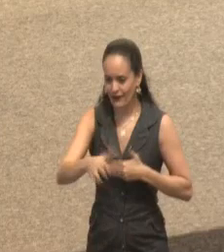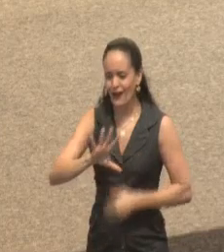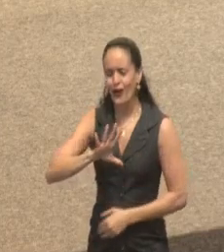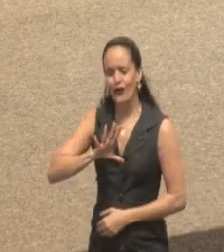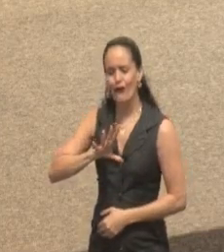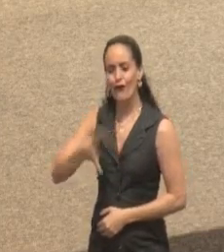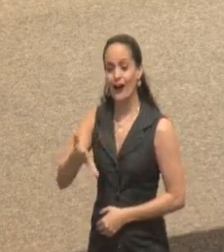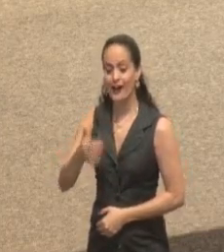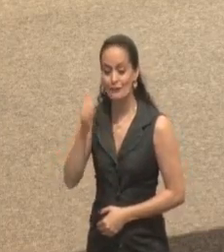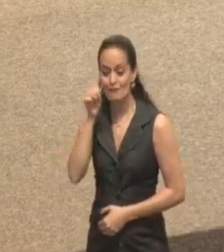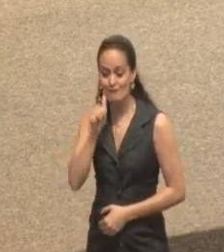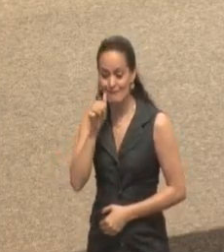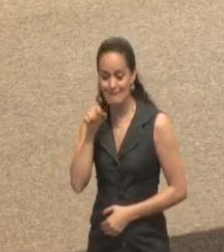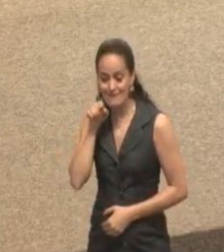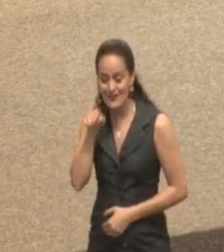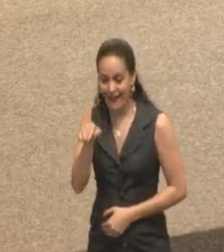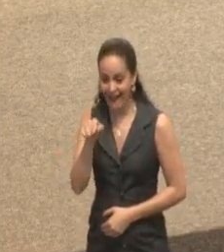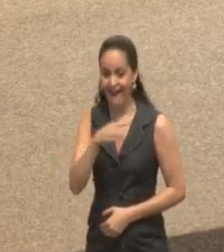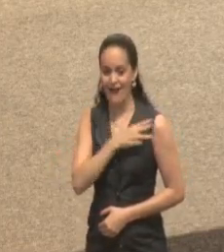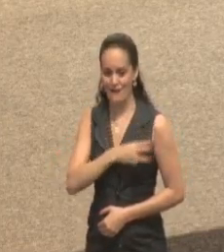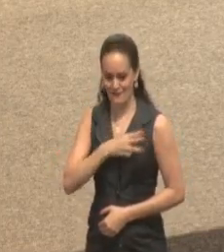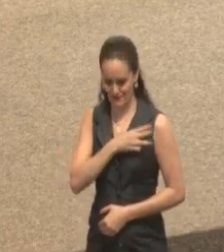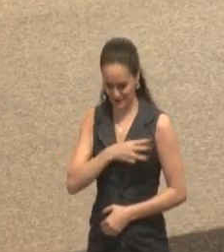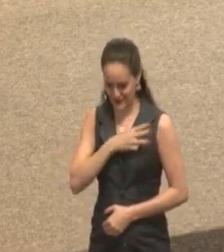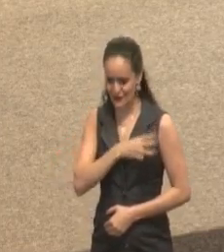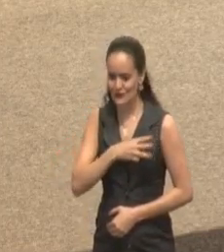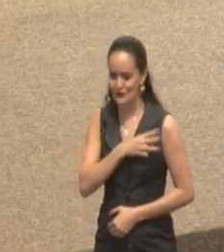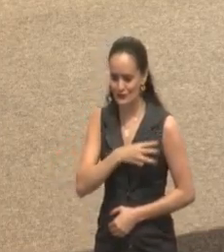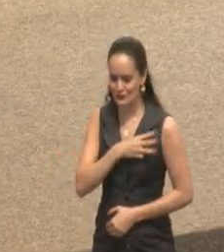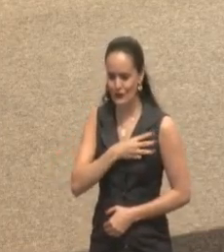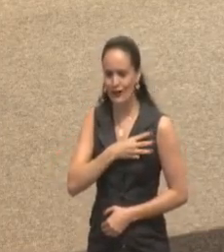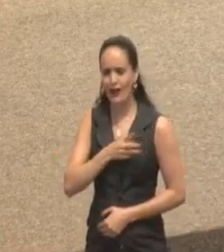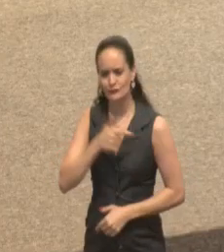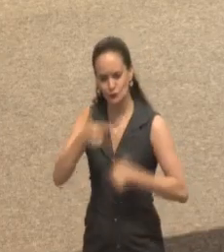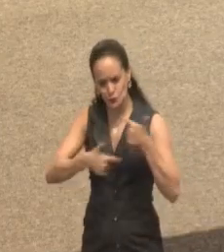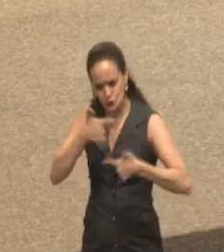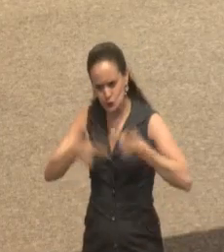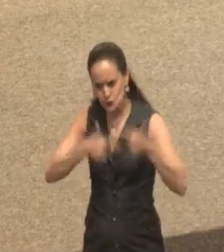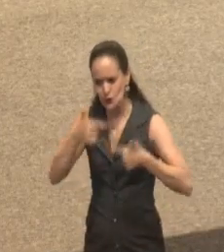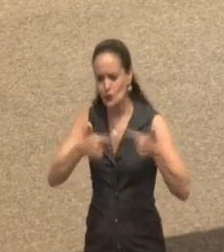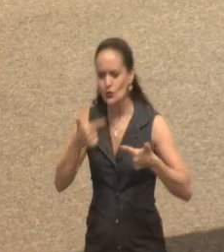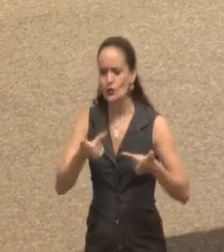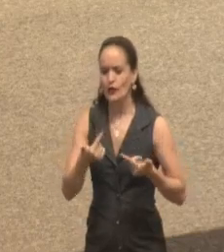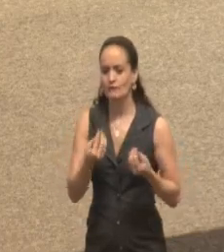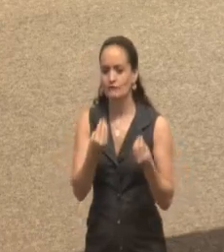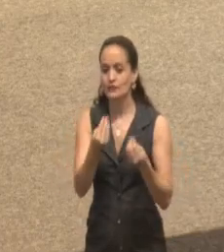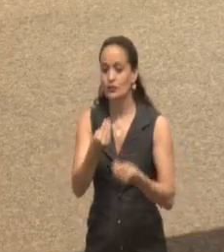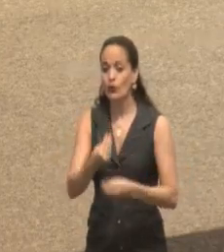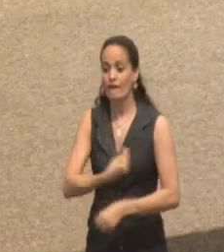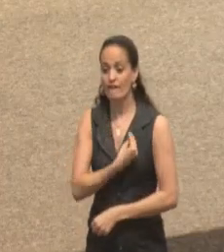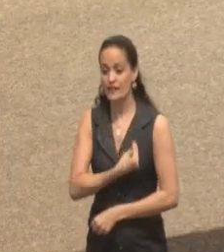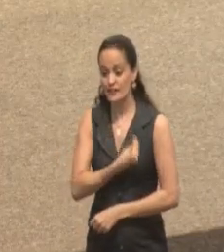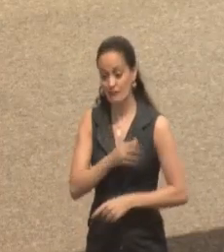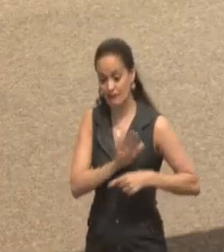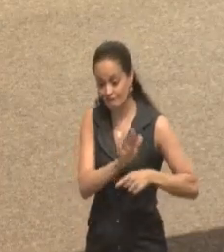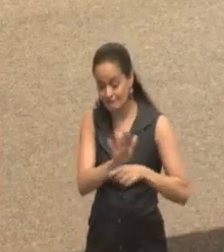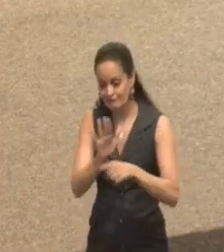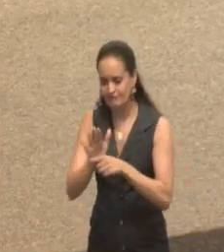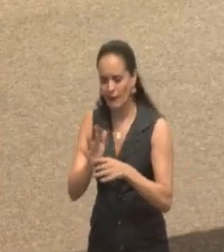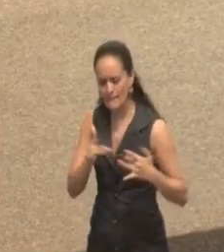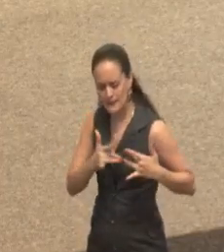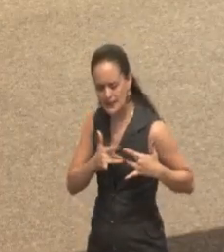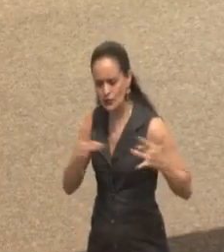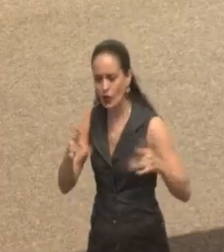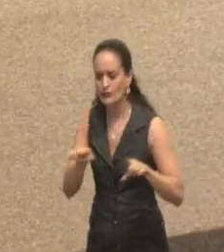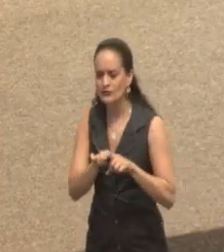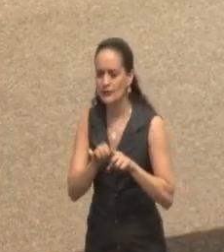da missionária Noemi, que em um curto período pelo campo, mobilizou muitas vidas para o ministério. A compaixão do